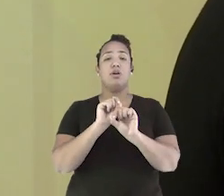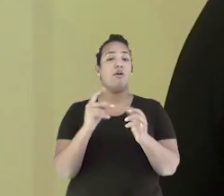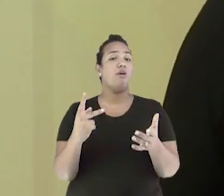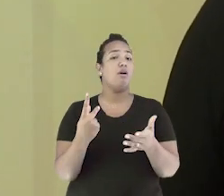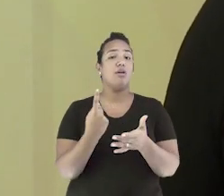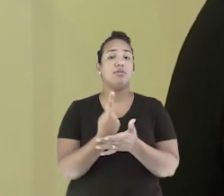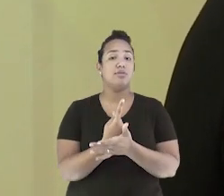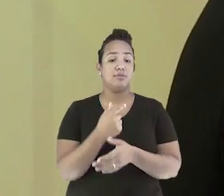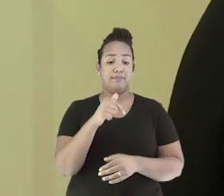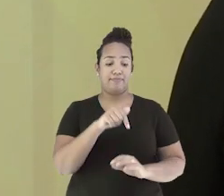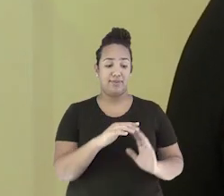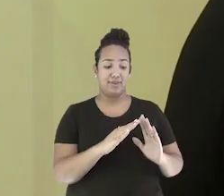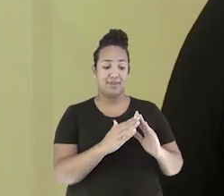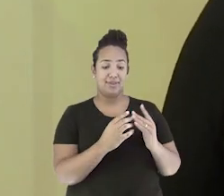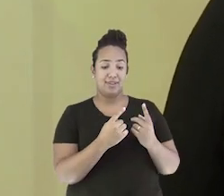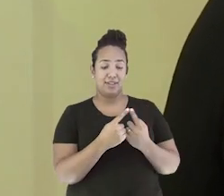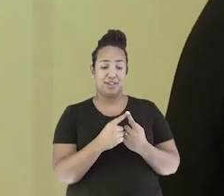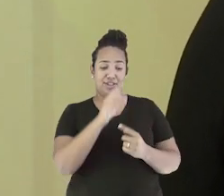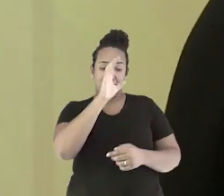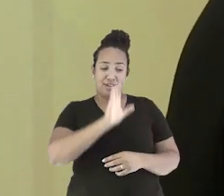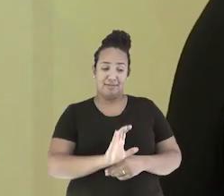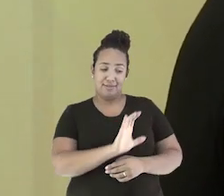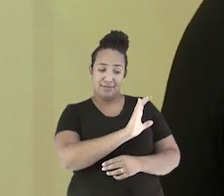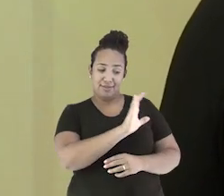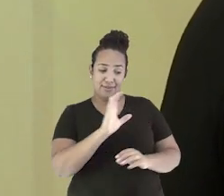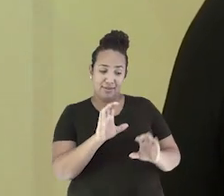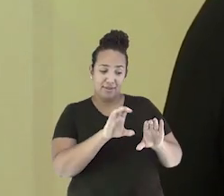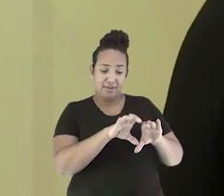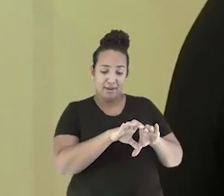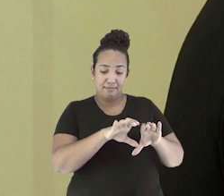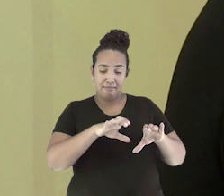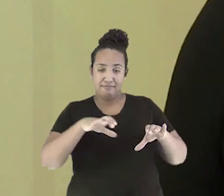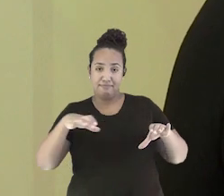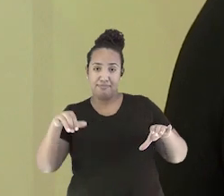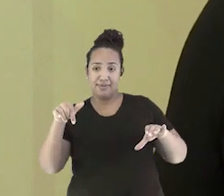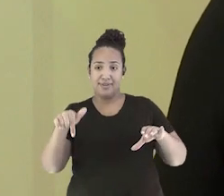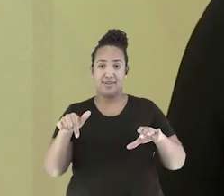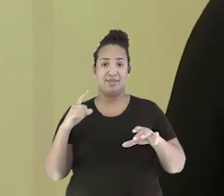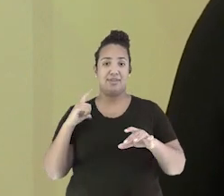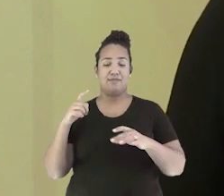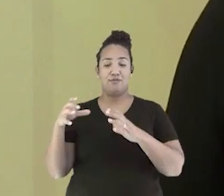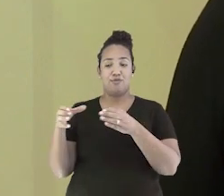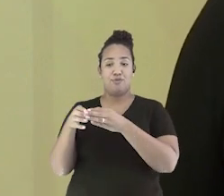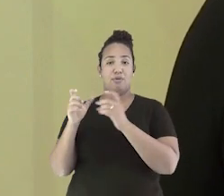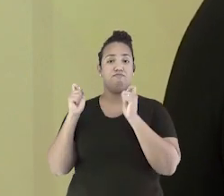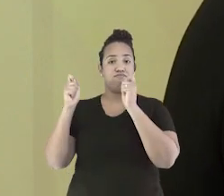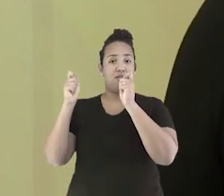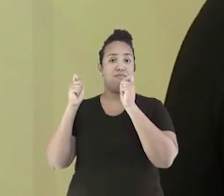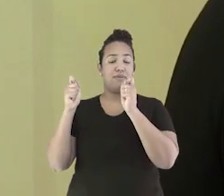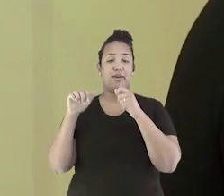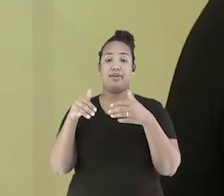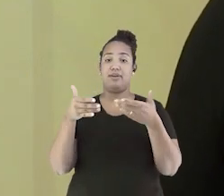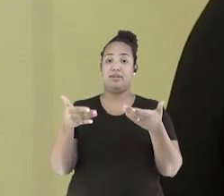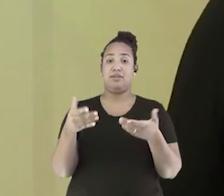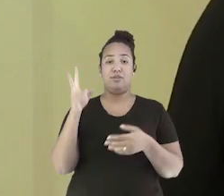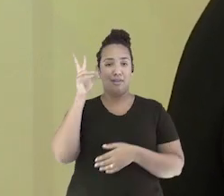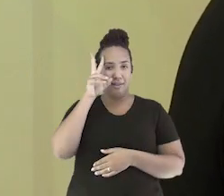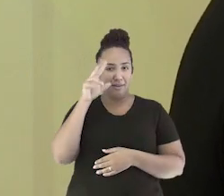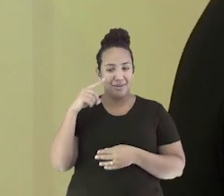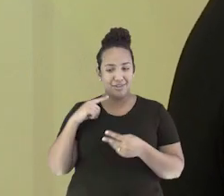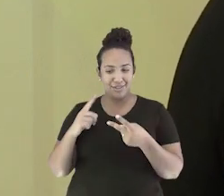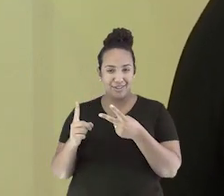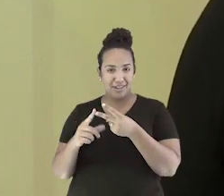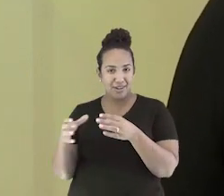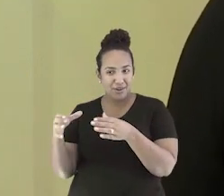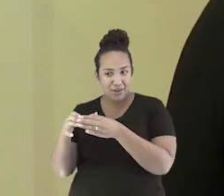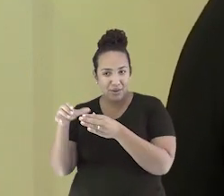criou um racha dentro da igreja e tomou muitos seguidores. Assim, foi inevitável a queda de Constantinopla, a segunda capital do Império